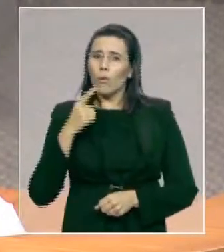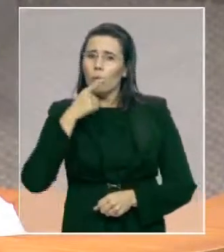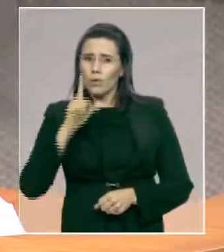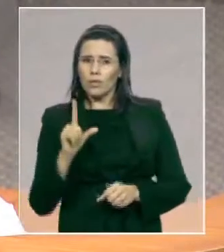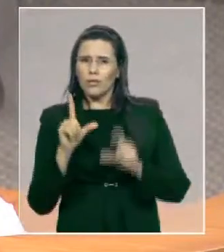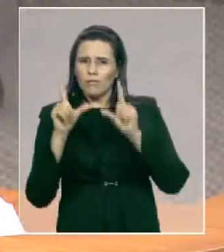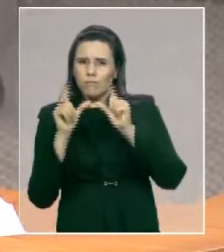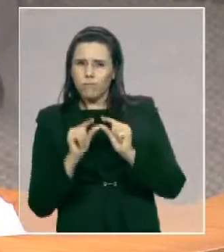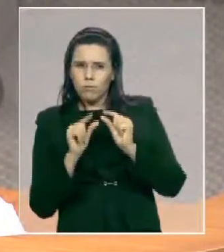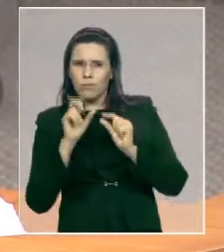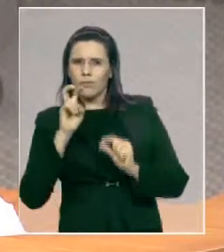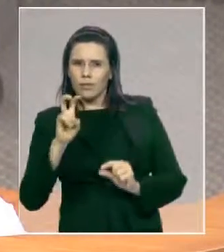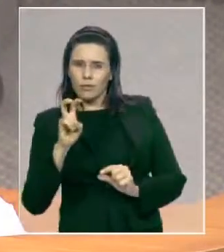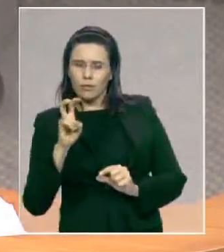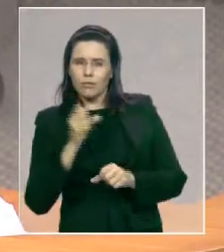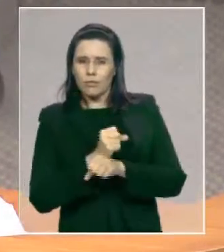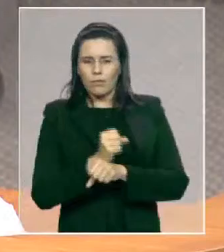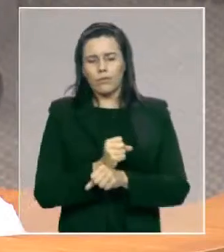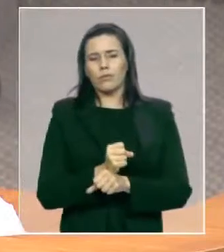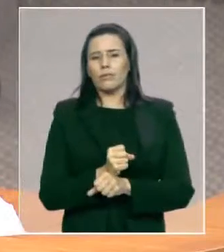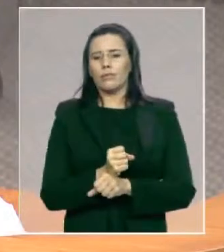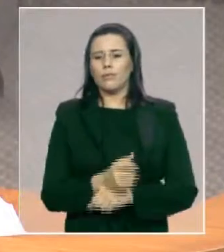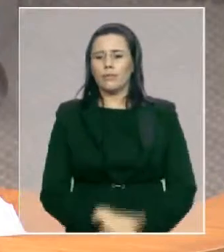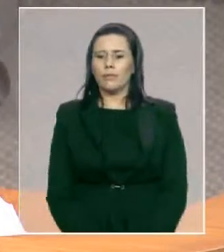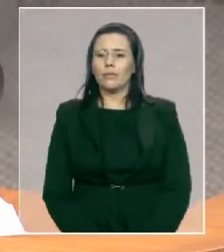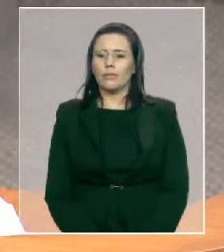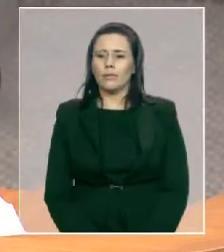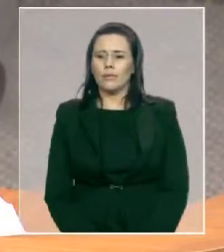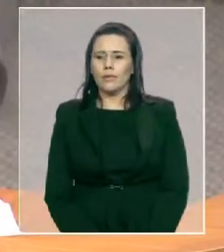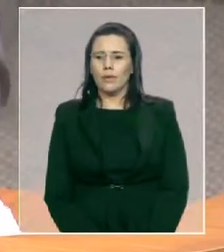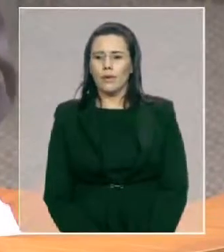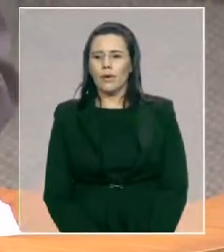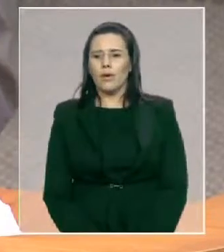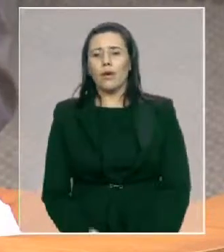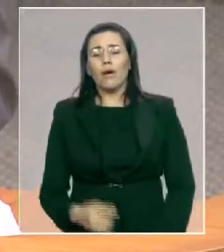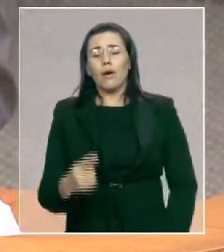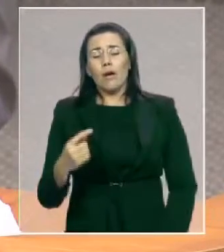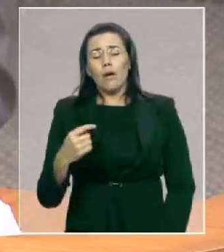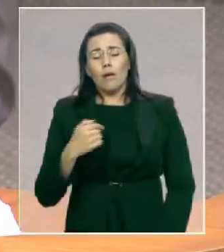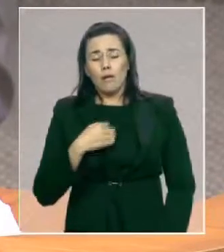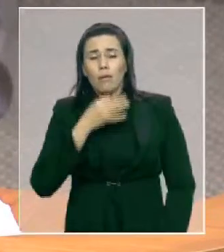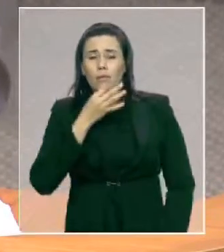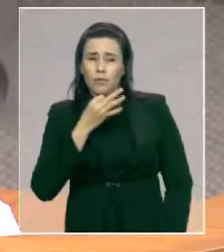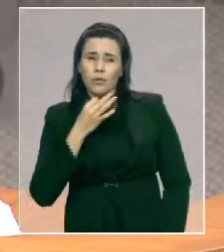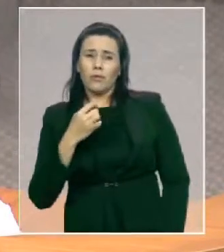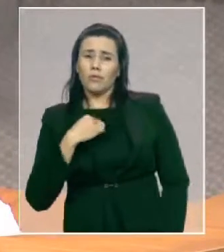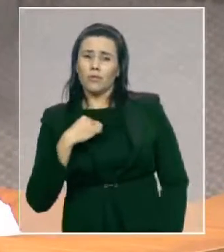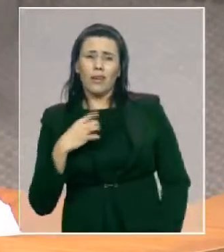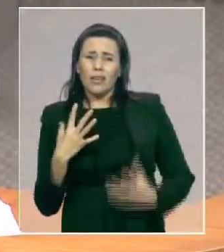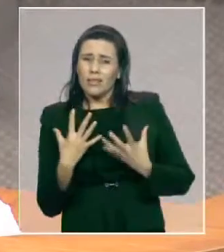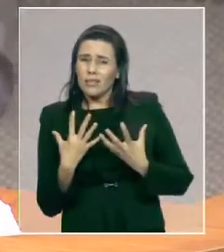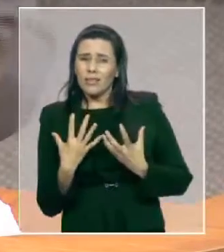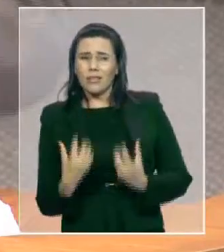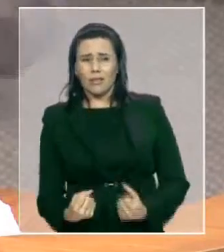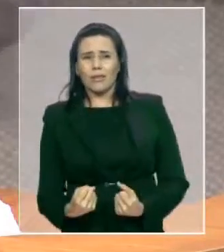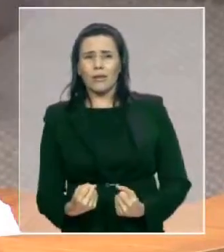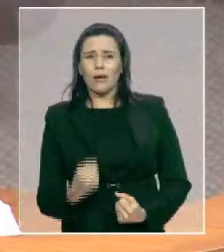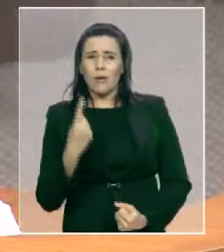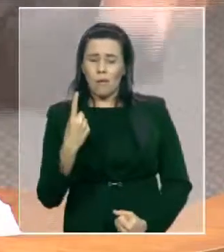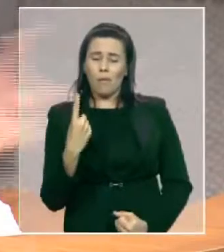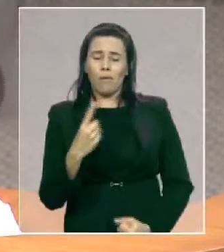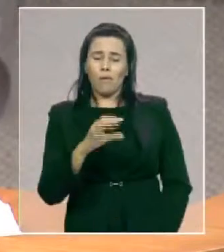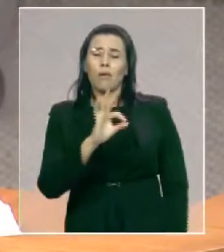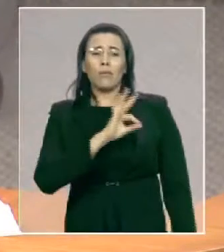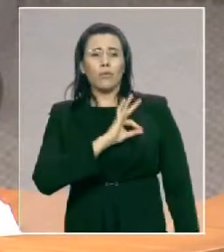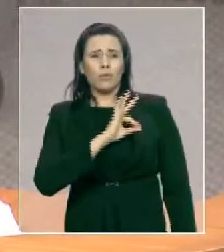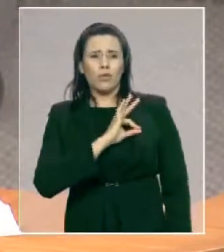podemos aceitar um policial militar que não tem sequer um ano, está participando